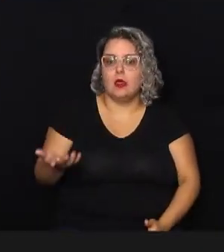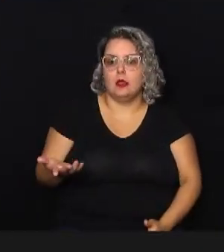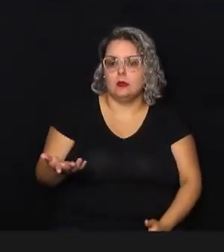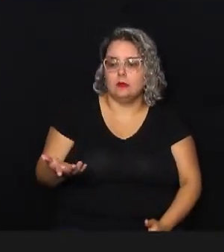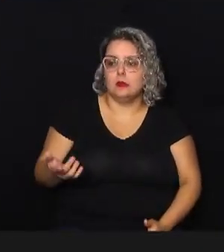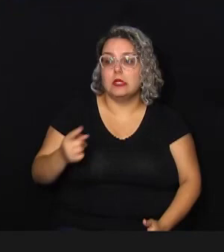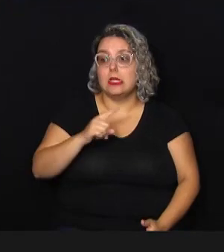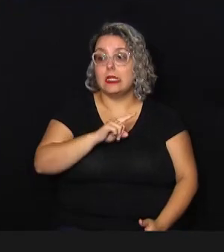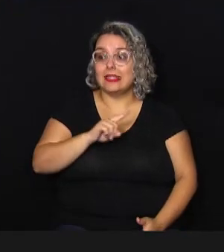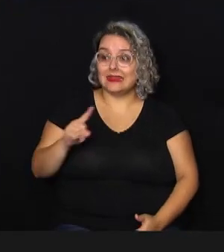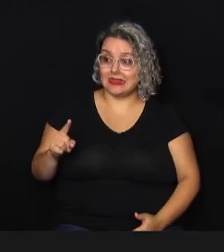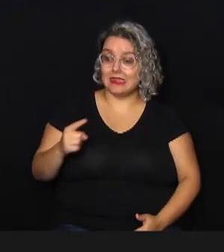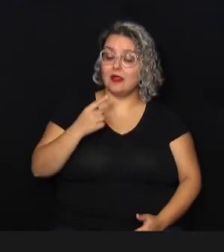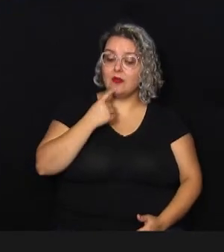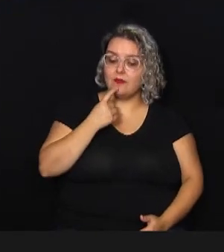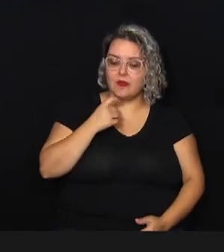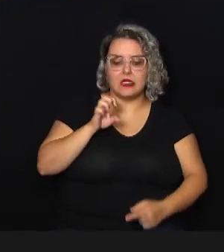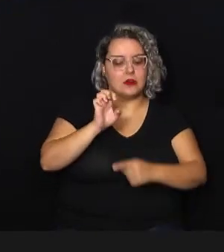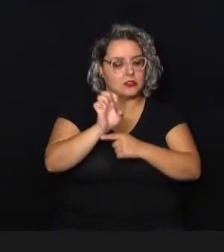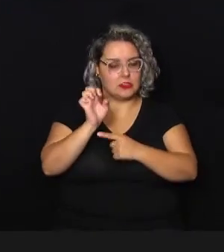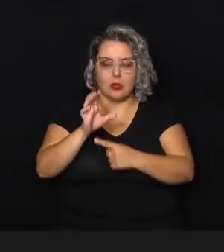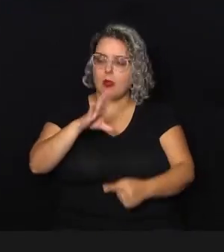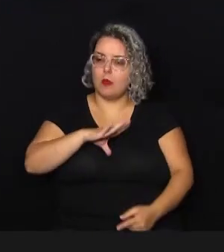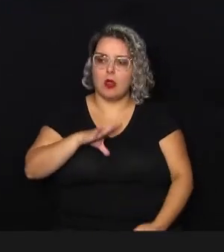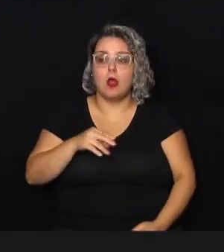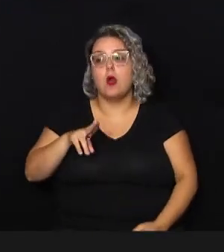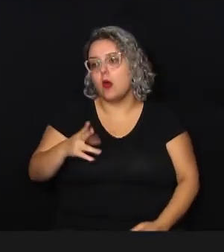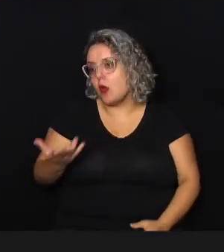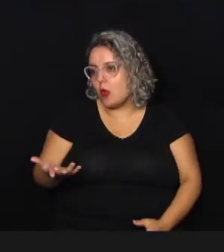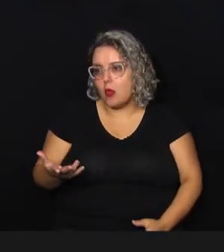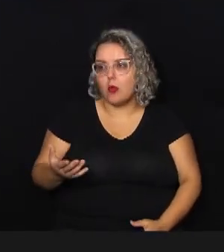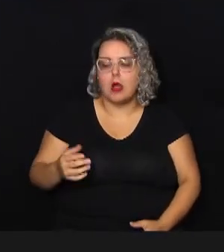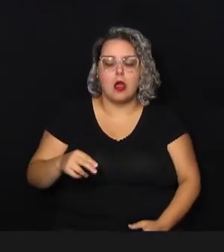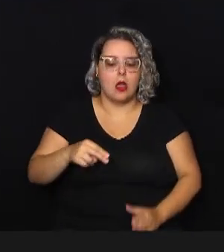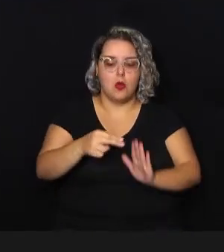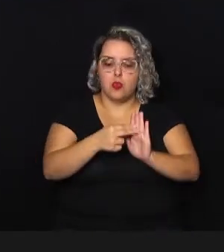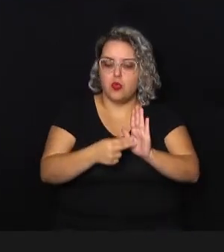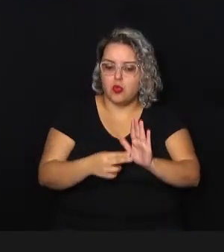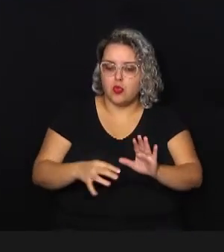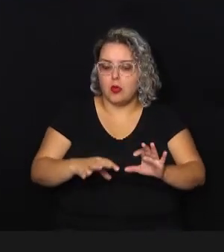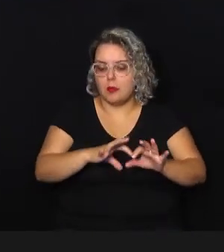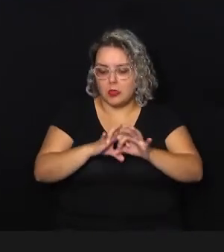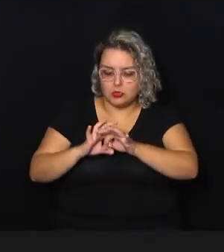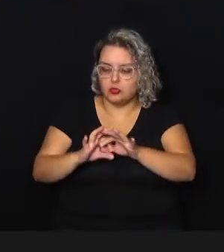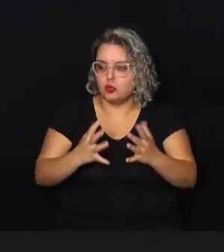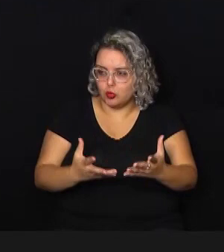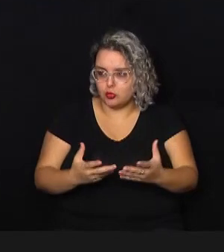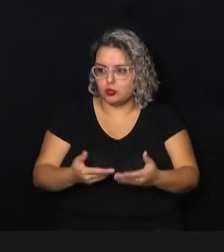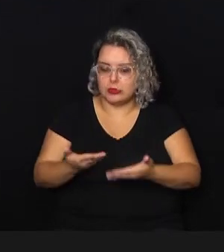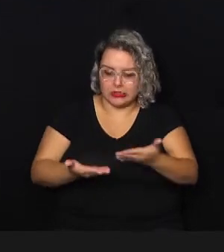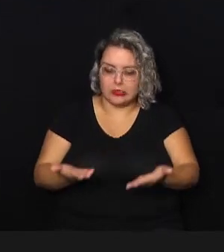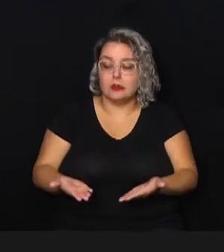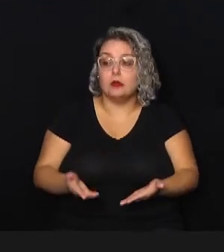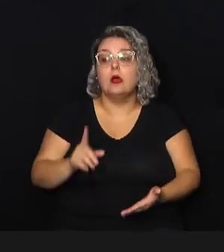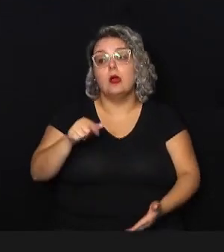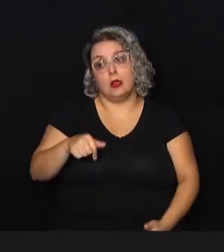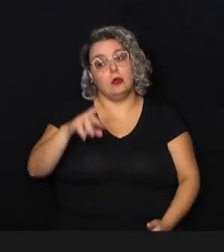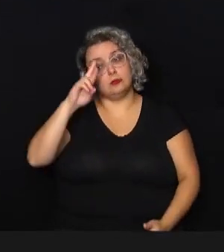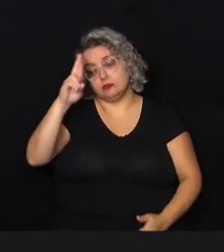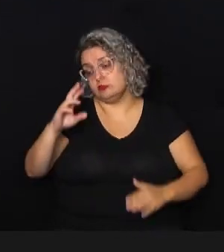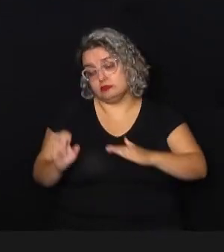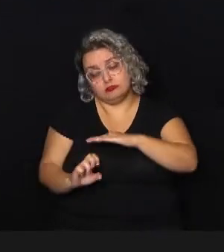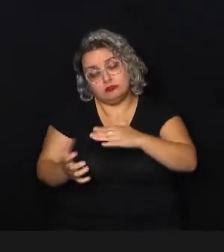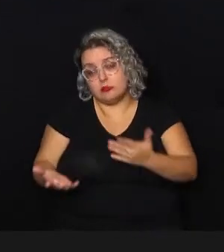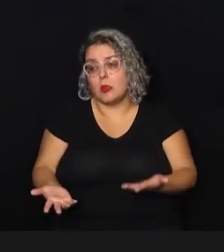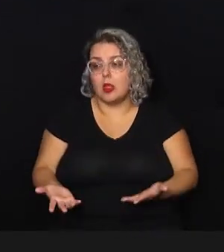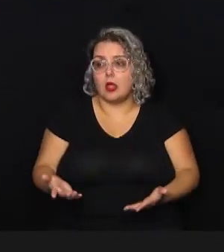sendo feriado estadual, municipal ou a norma coletiva não tratando desse tema, fica a critério do empregador. A gente fala que